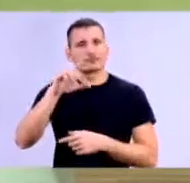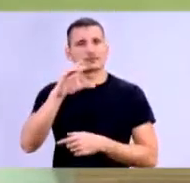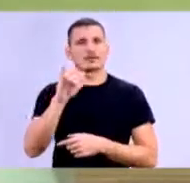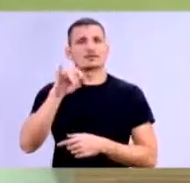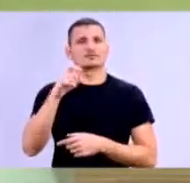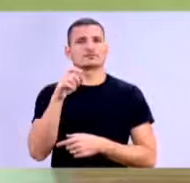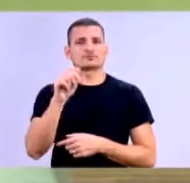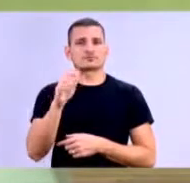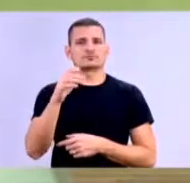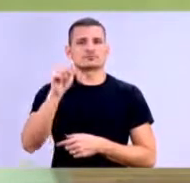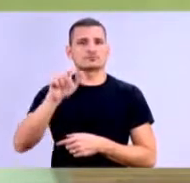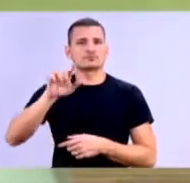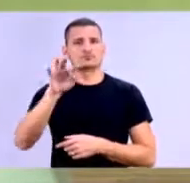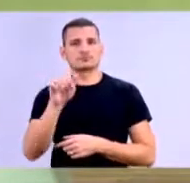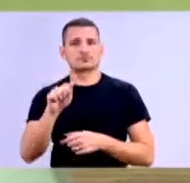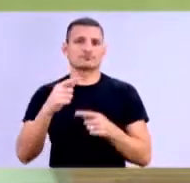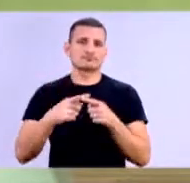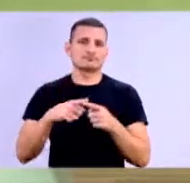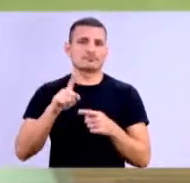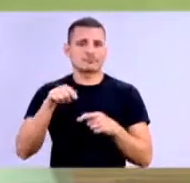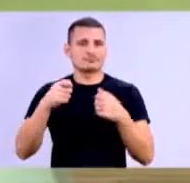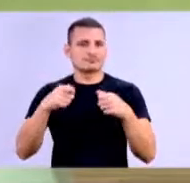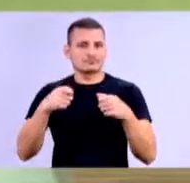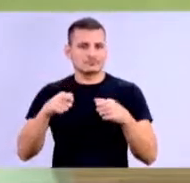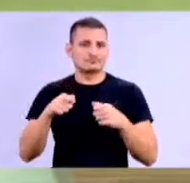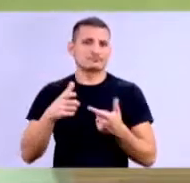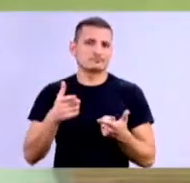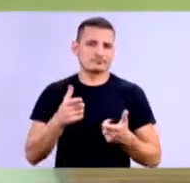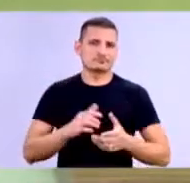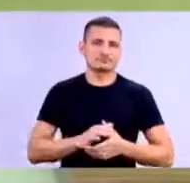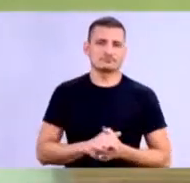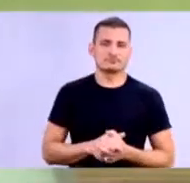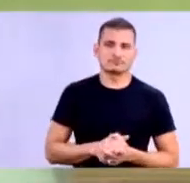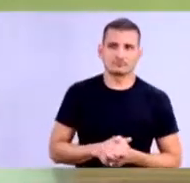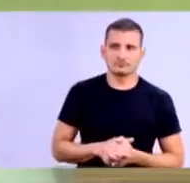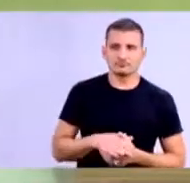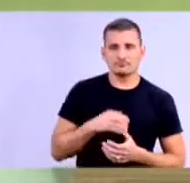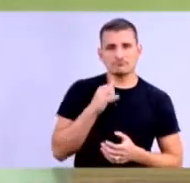uma necessidade desse